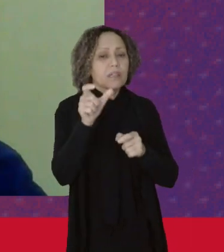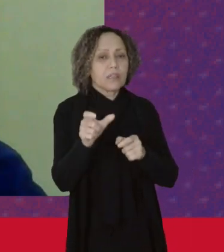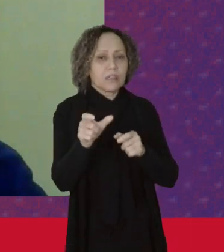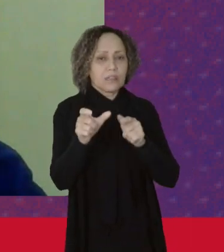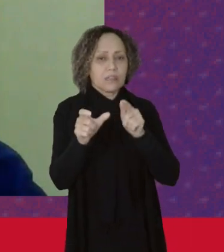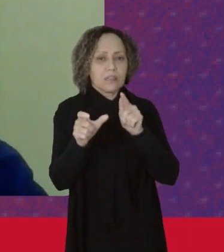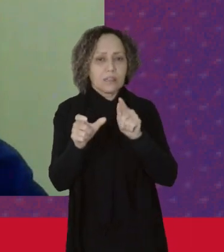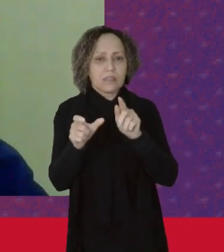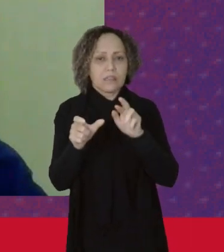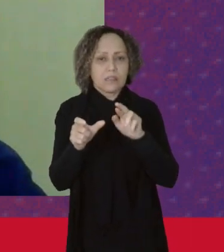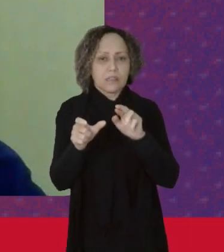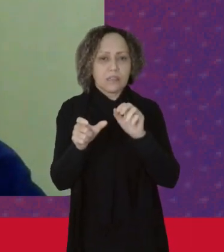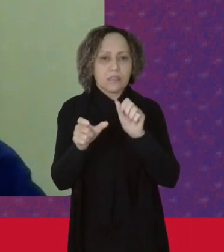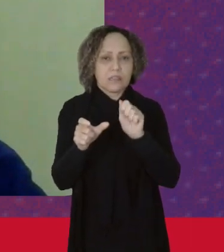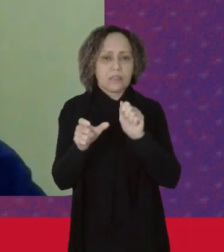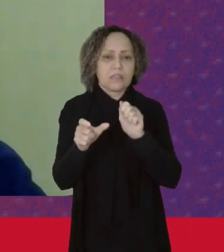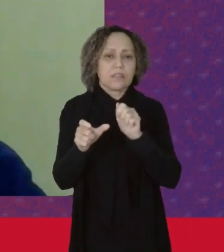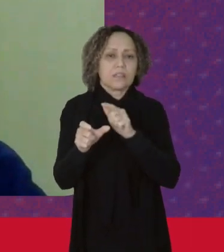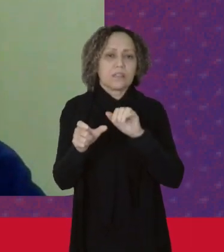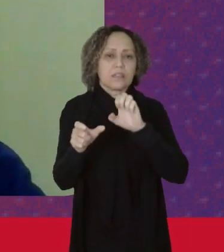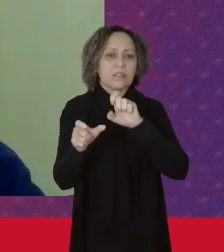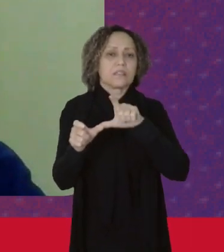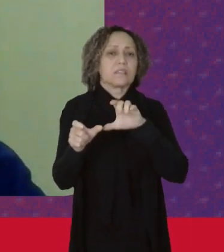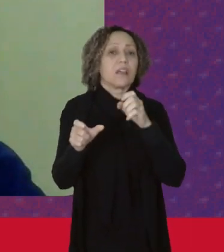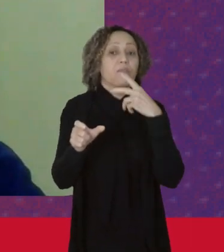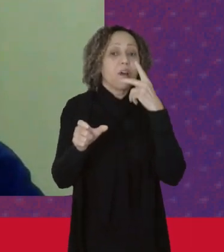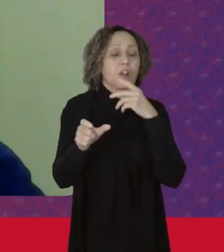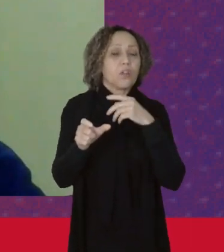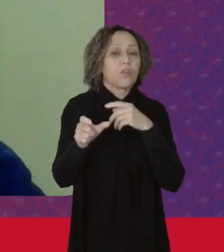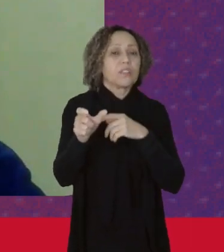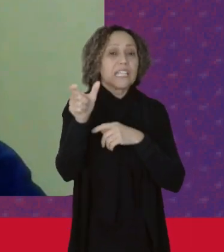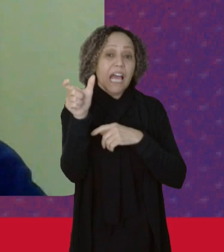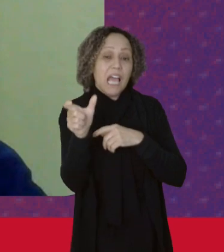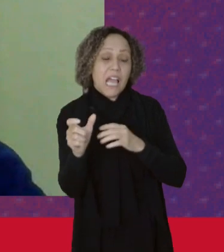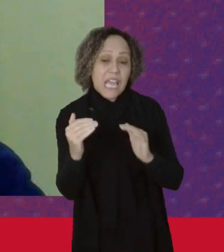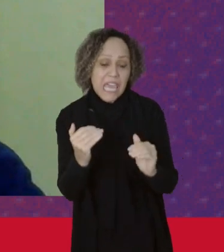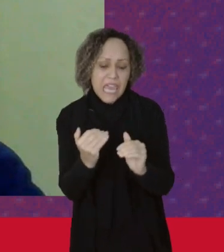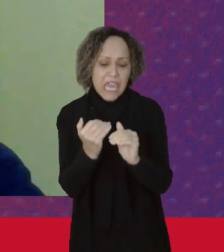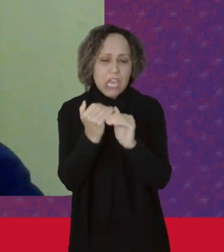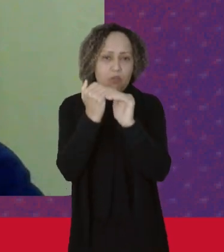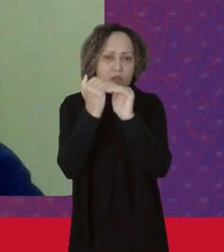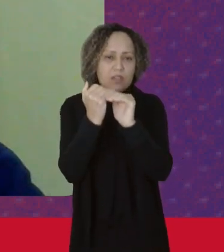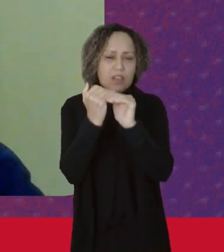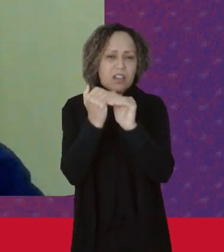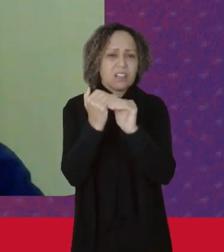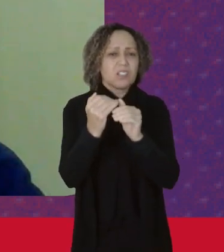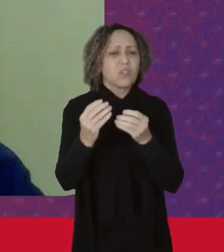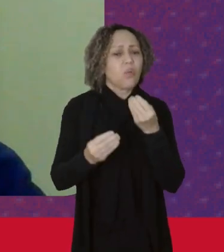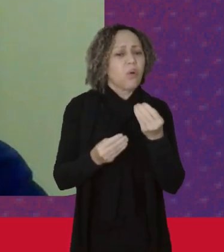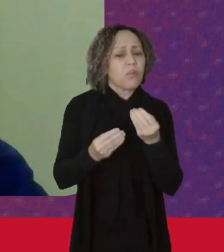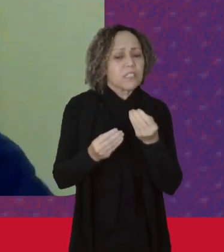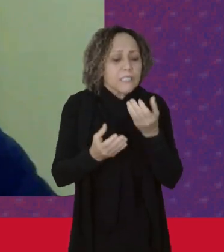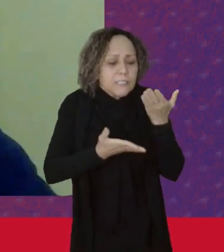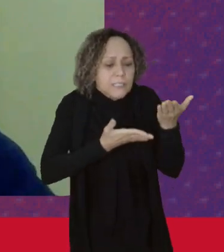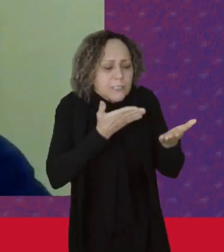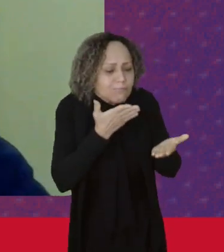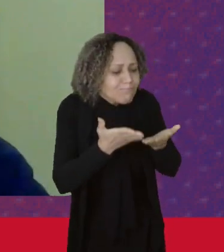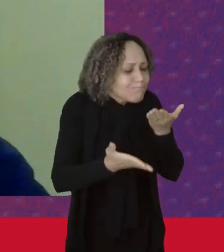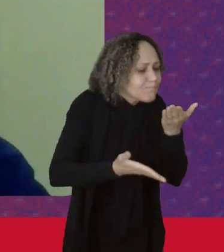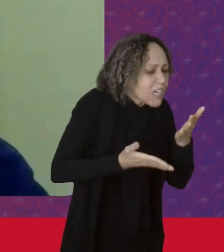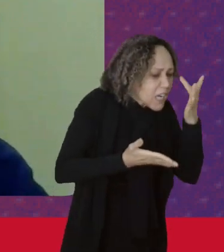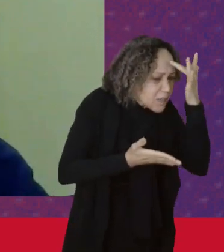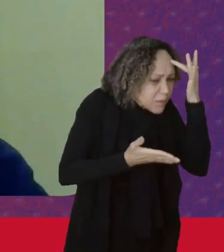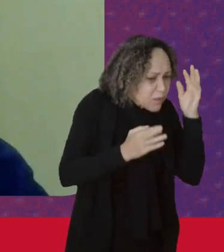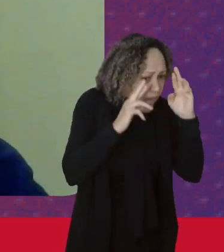equidade, né? E a equidade é tratar as pessoas a partir das suas diferenças, e sempre